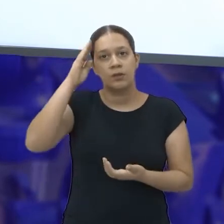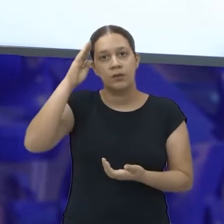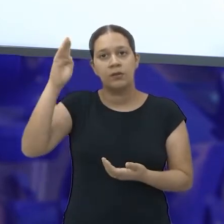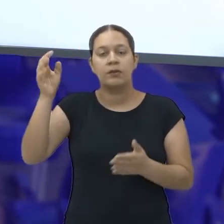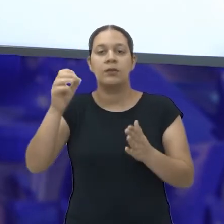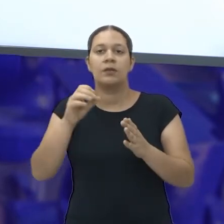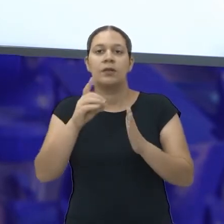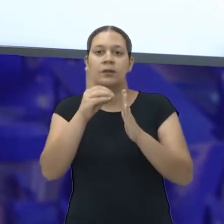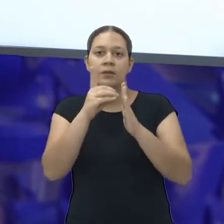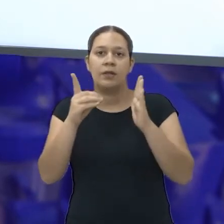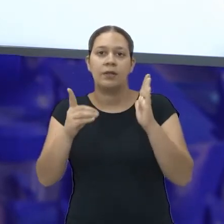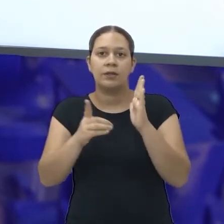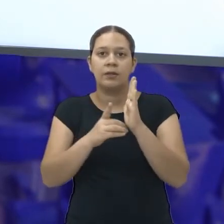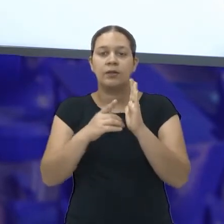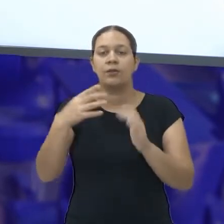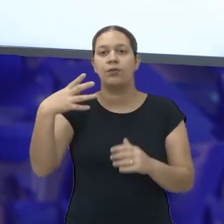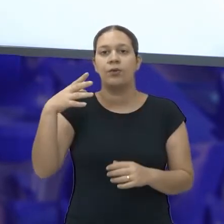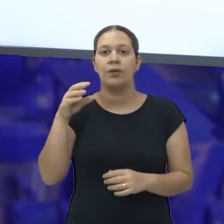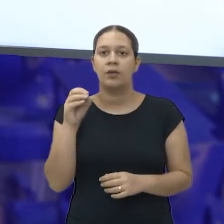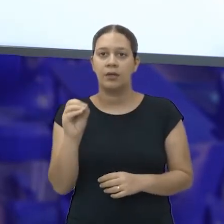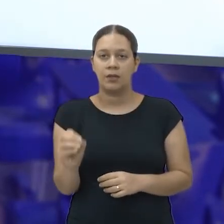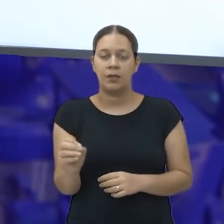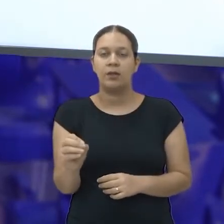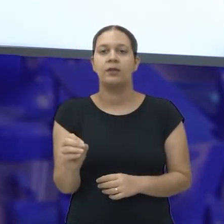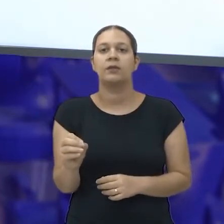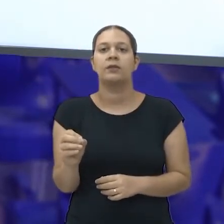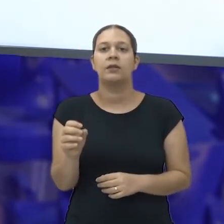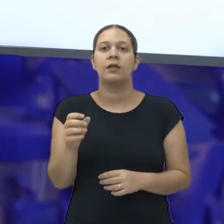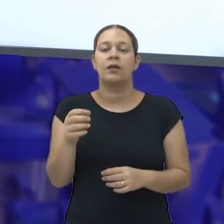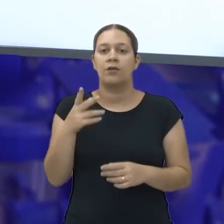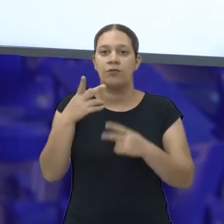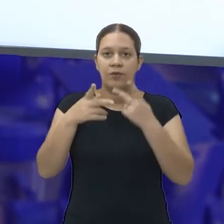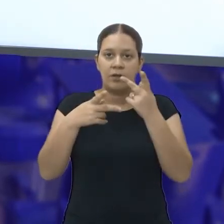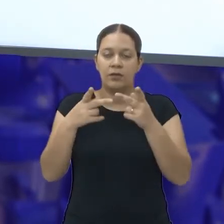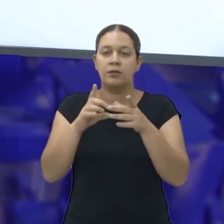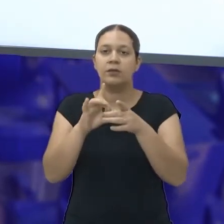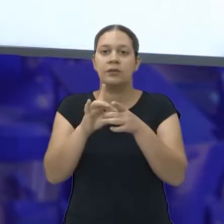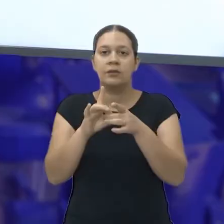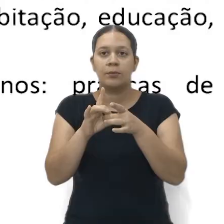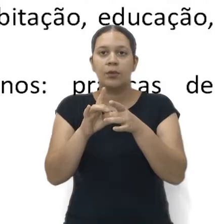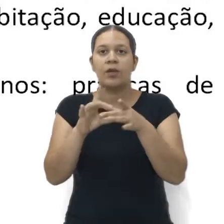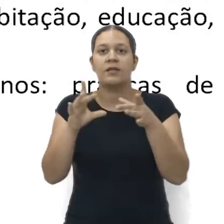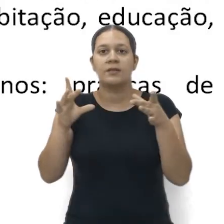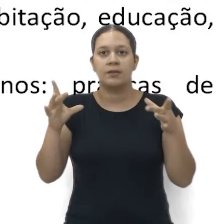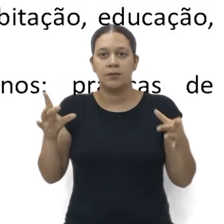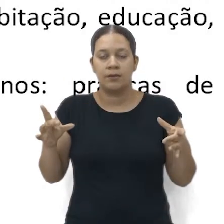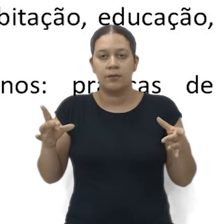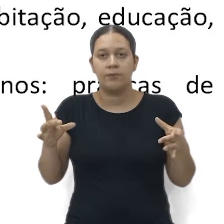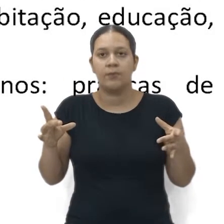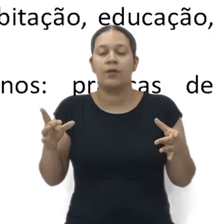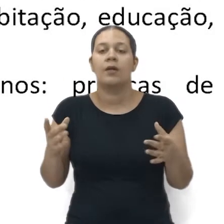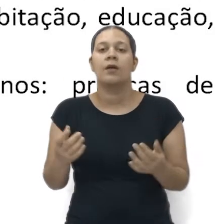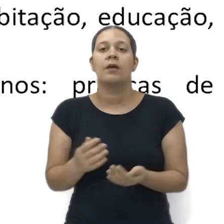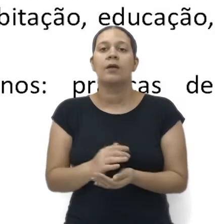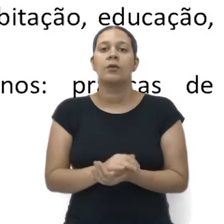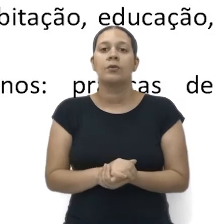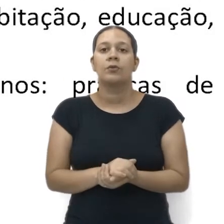de 40, dentro de uma ditadura ele estava escrevendo sobre democracia, só para vocês perceberem, né?